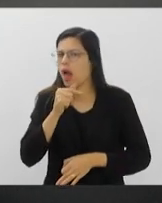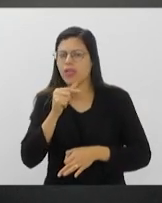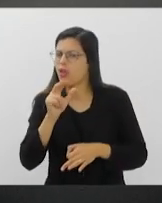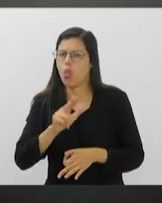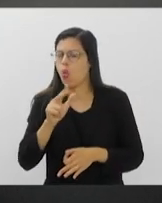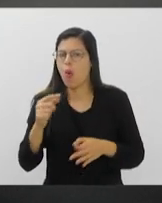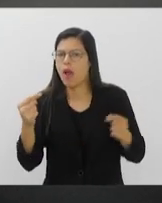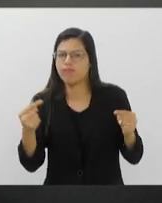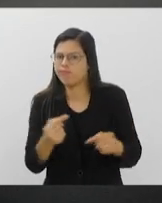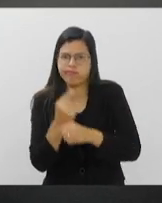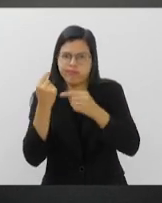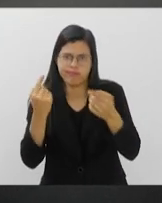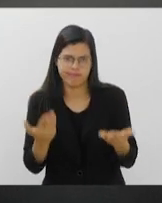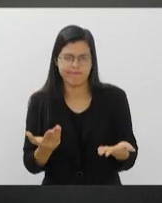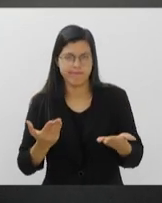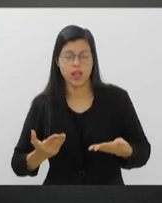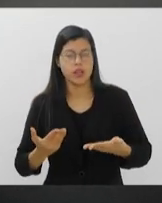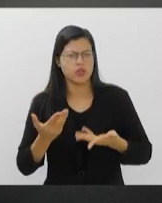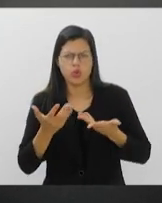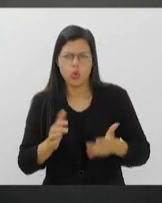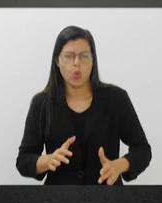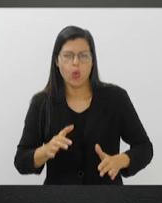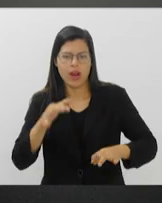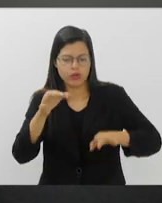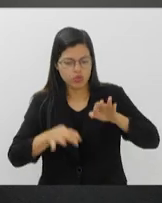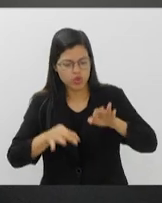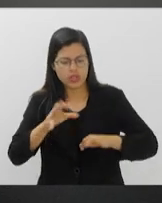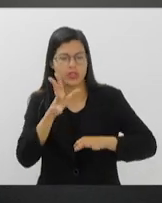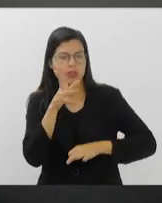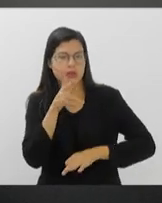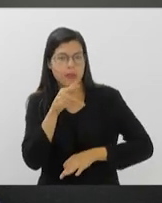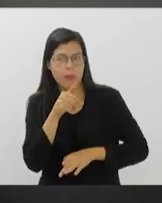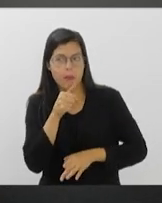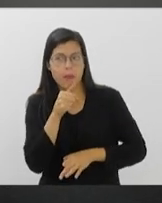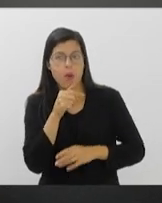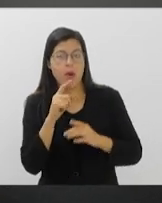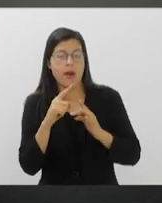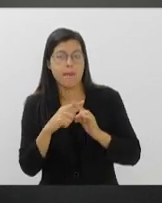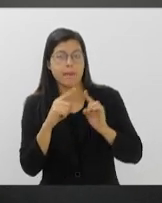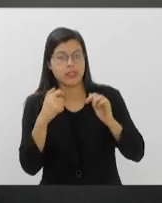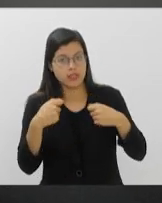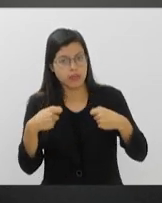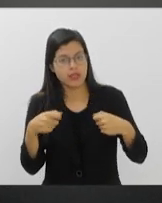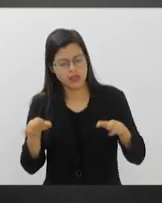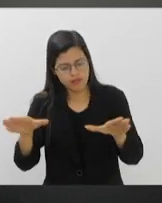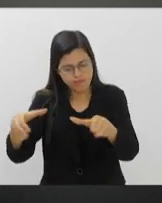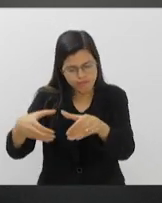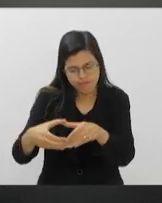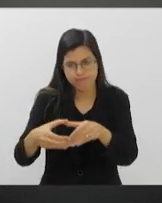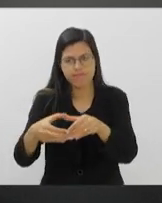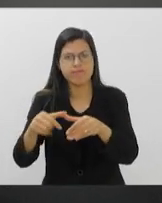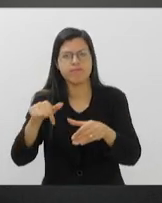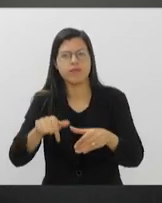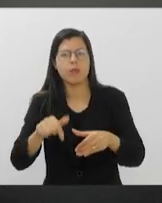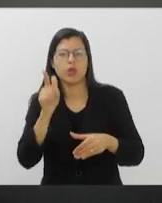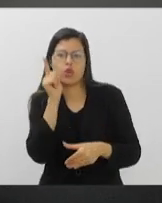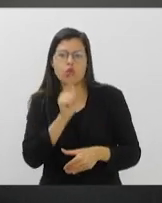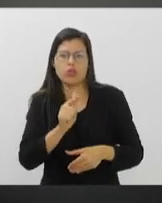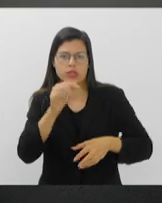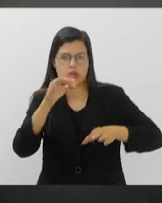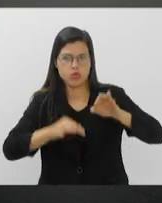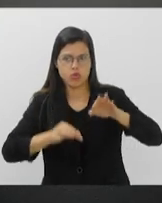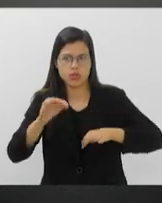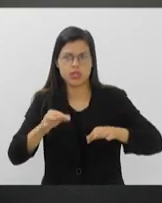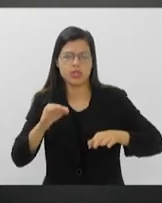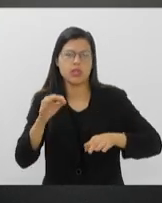Barb a gente não quer Justiça demorada mas a gente precisa de um conjunto de fatores para que essa Justiça possa ser